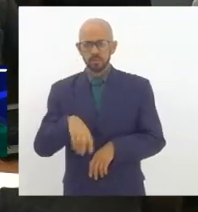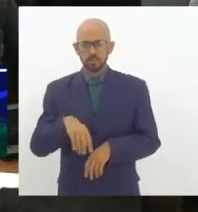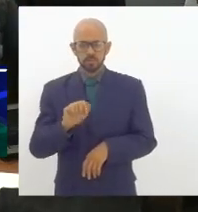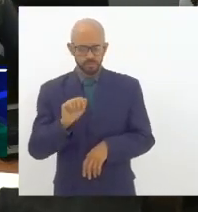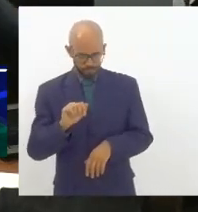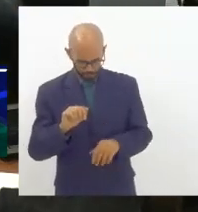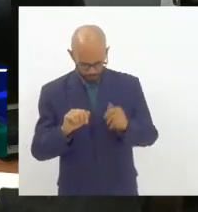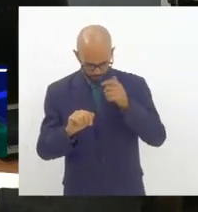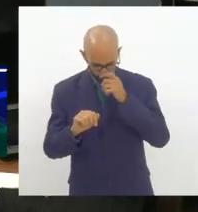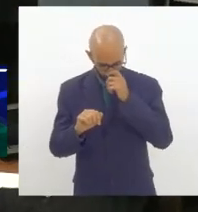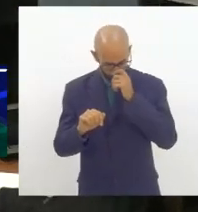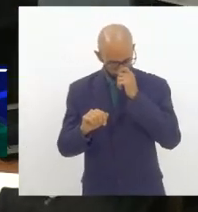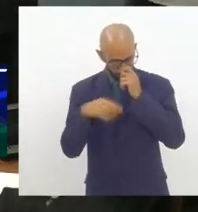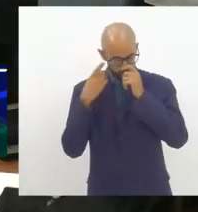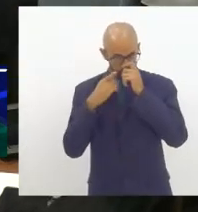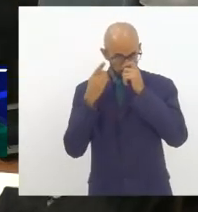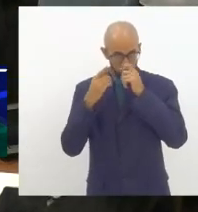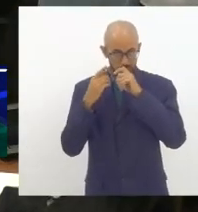deputado